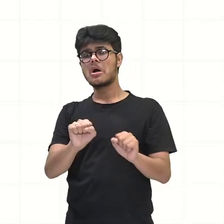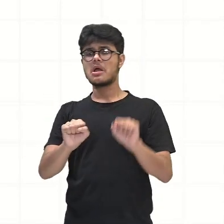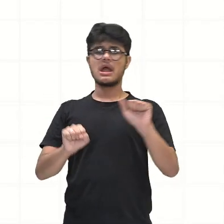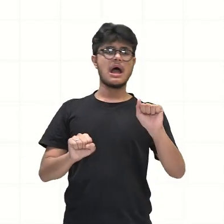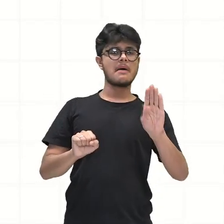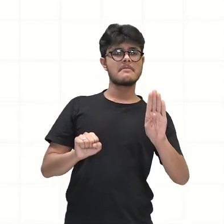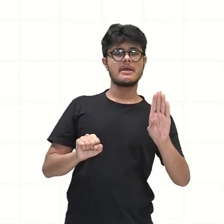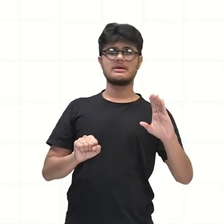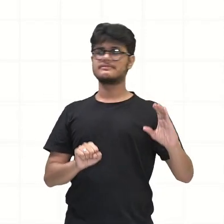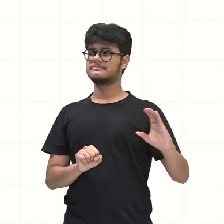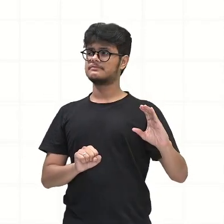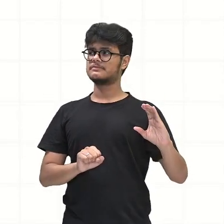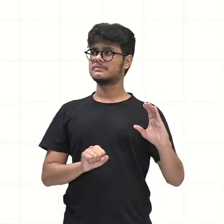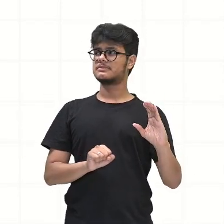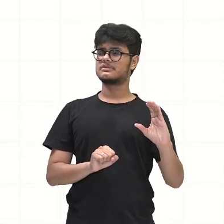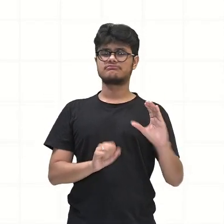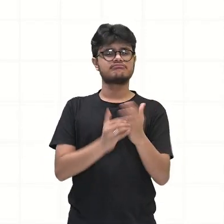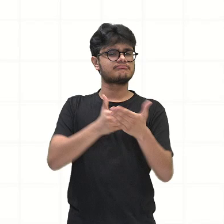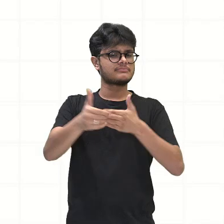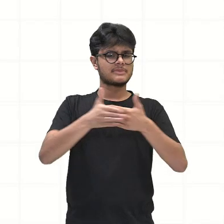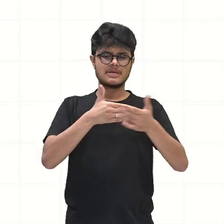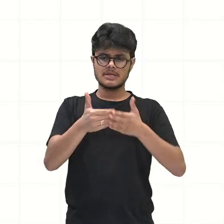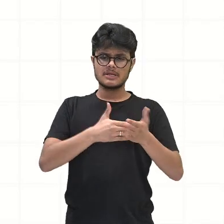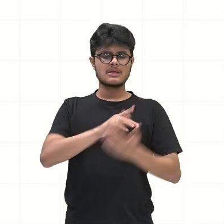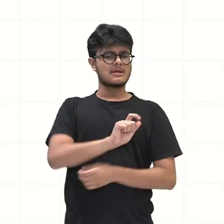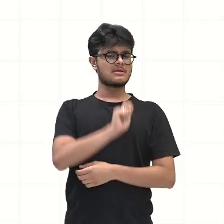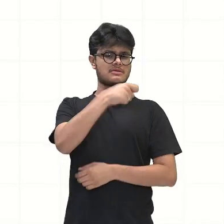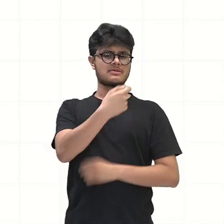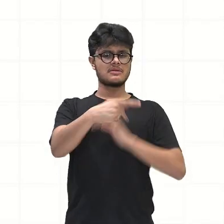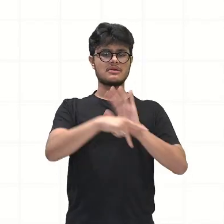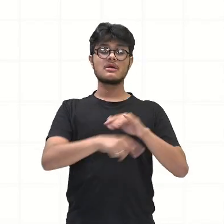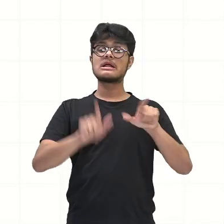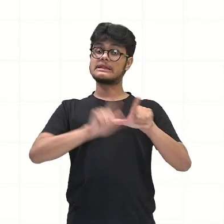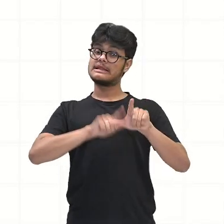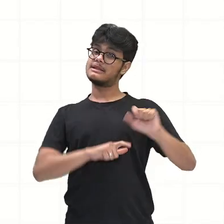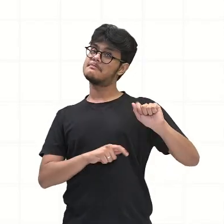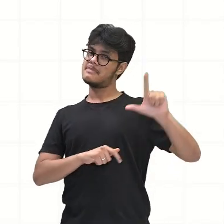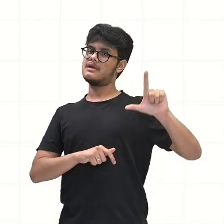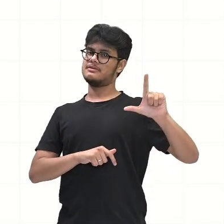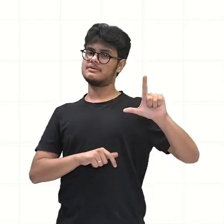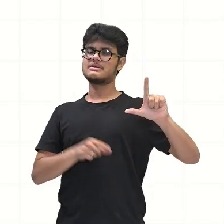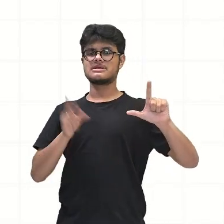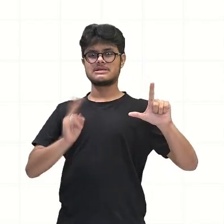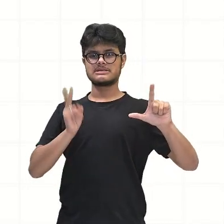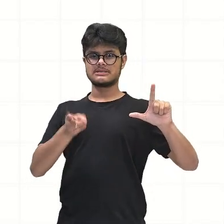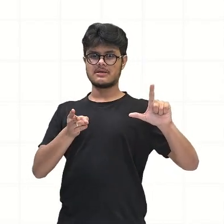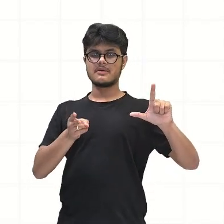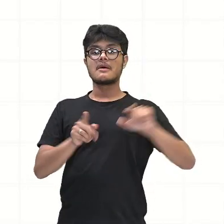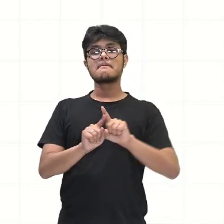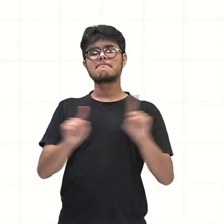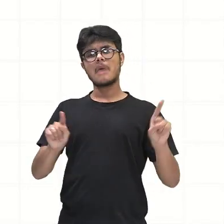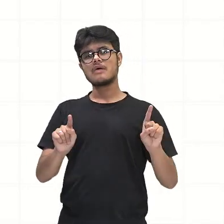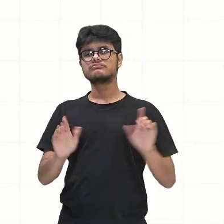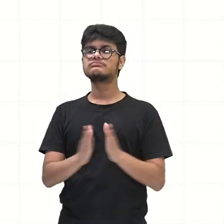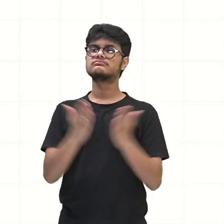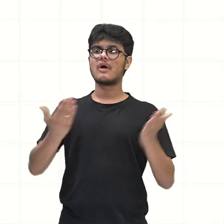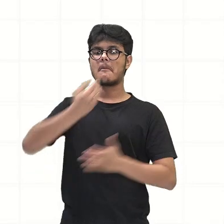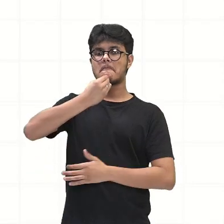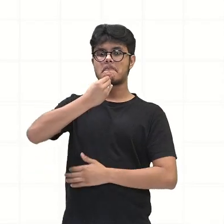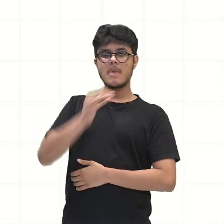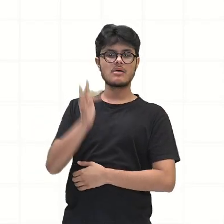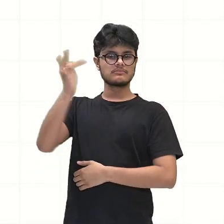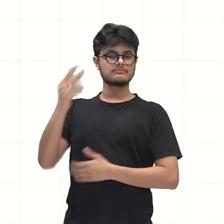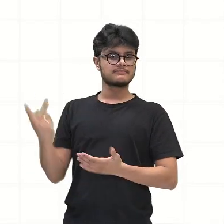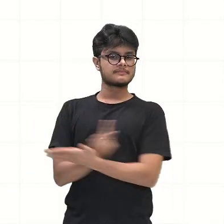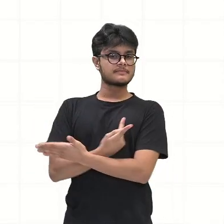de B, de C, de D, qualquer letra, desde que seja maiúscula. Aí essa probabilidade vai ser calculada